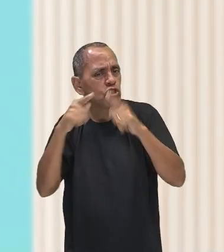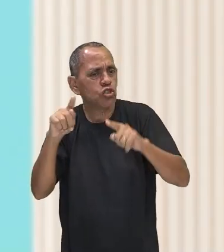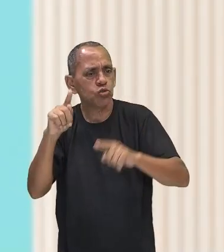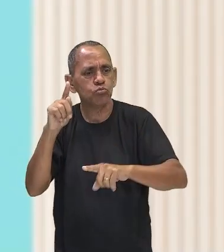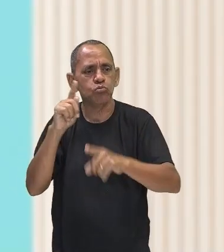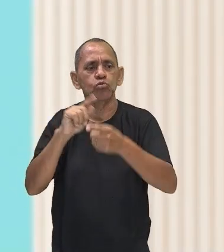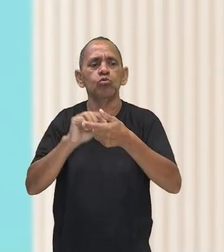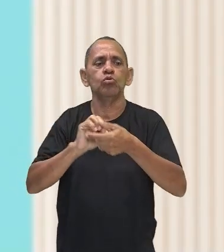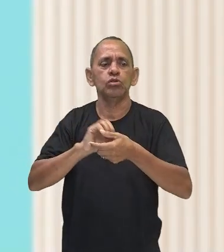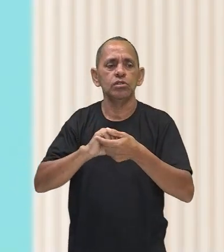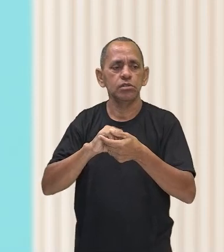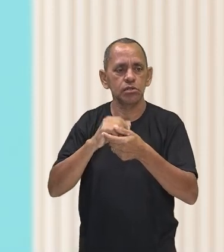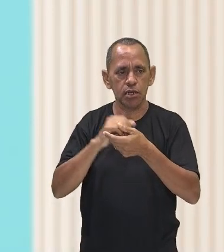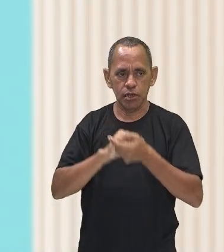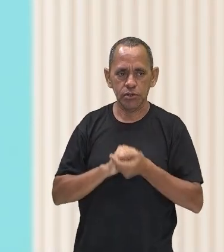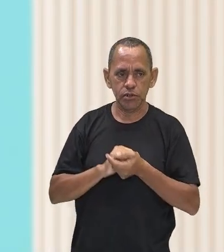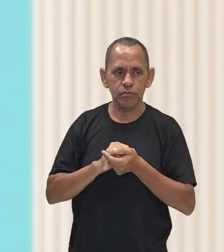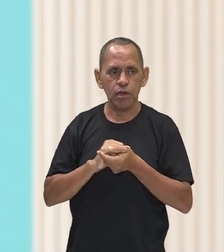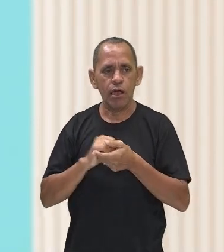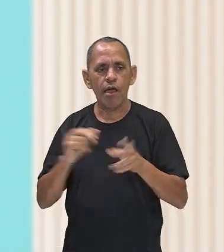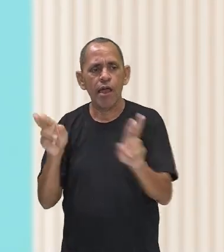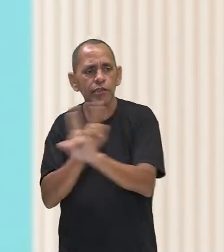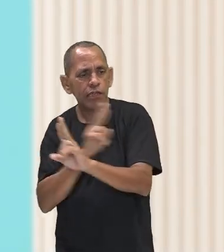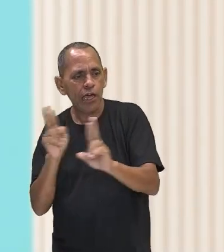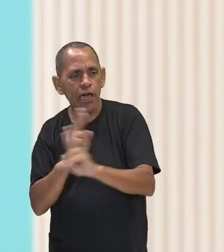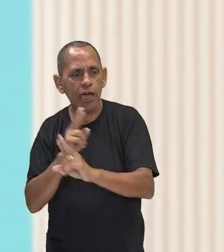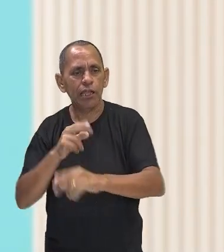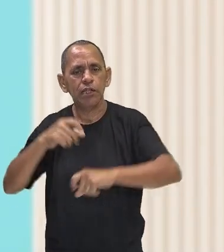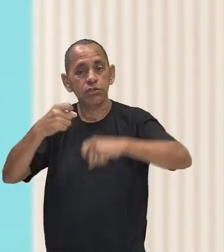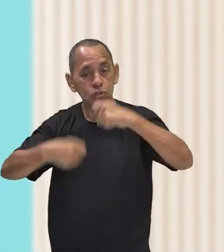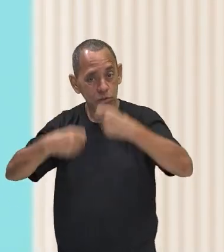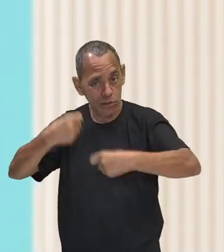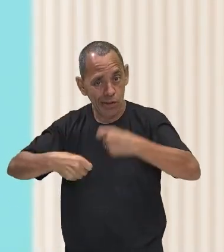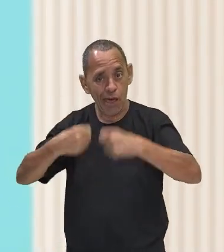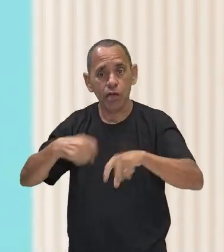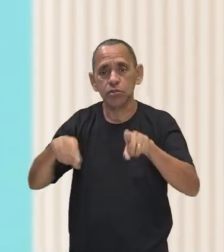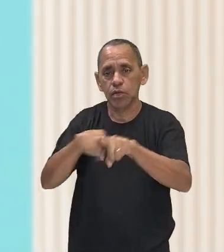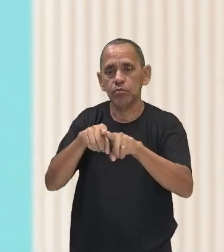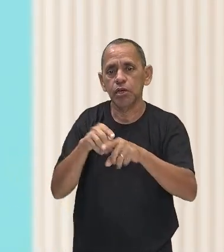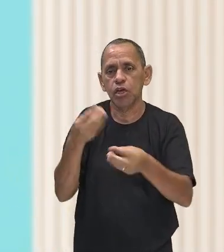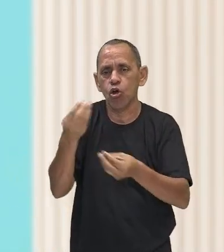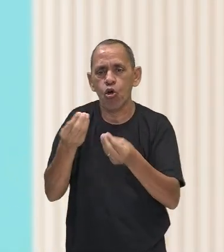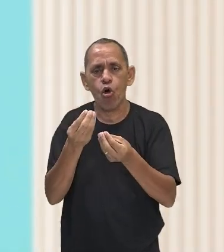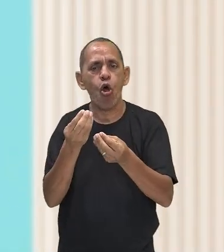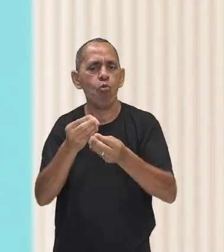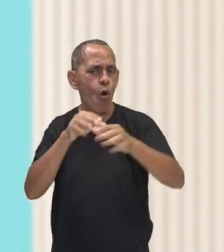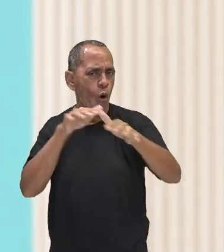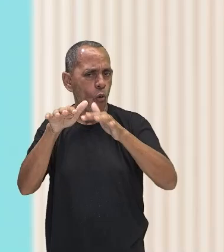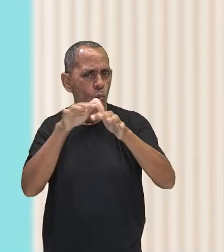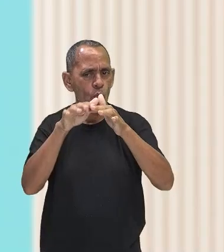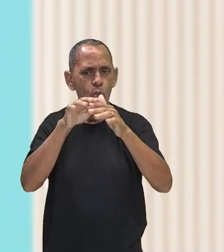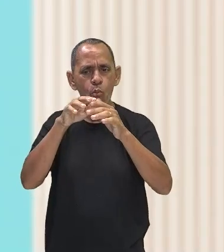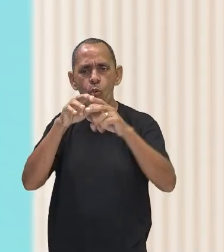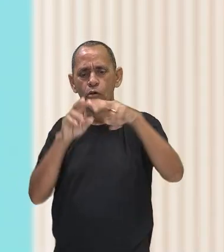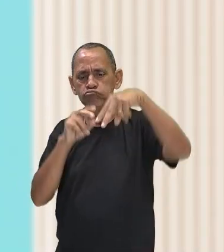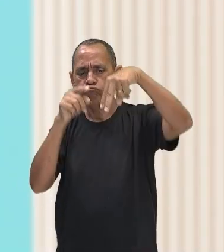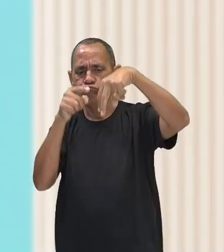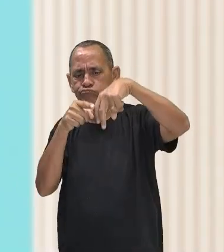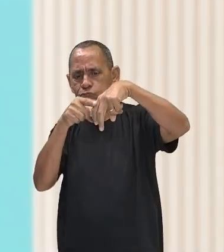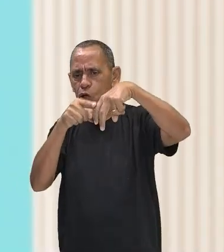né e e envolve muito eh movimento do quadril né